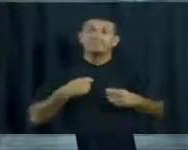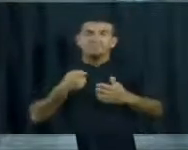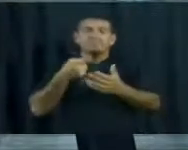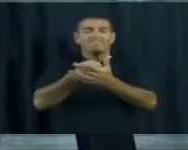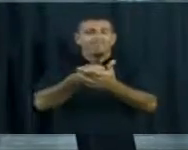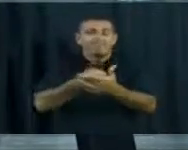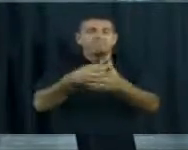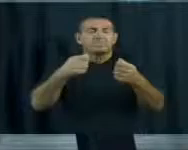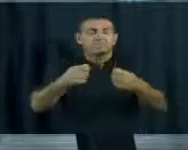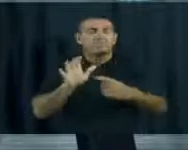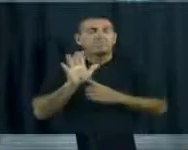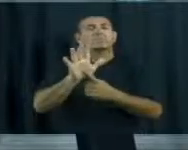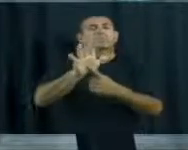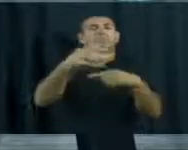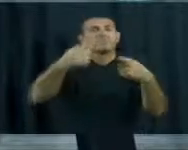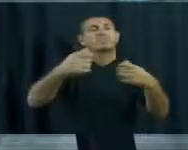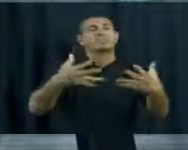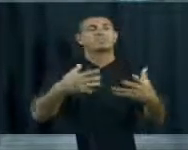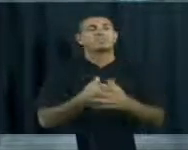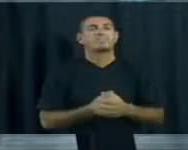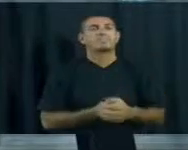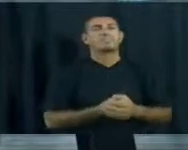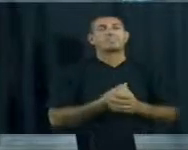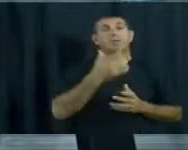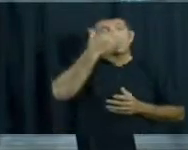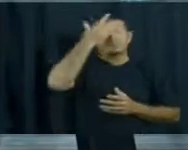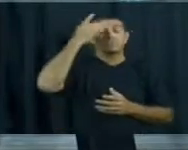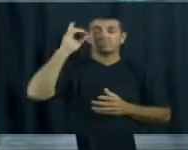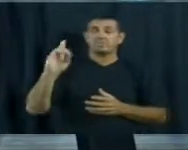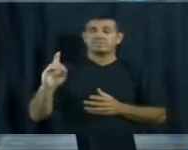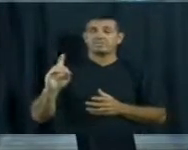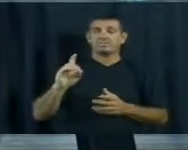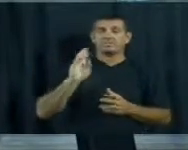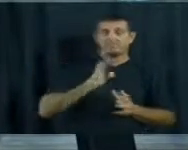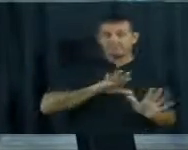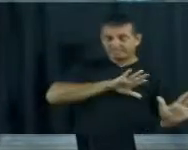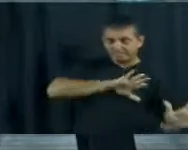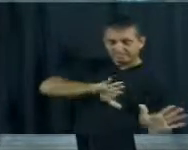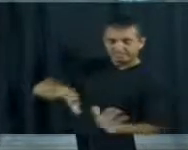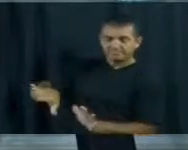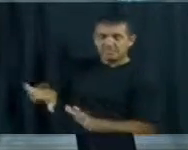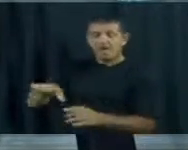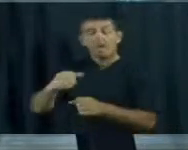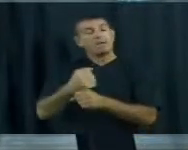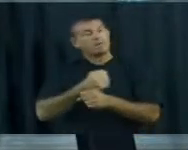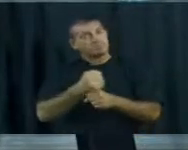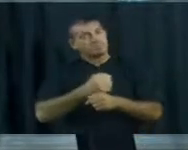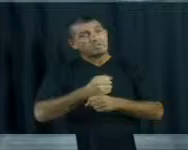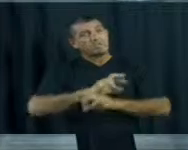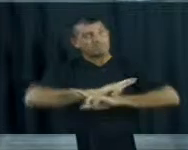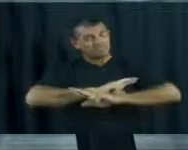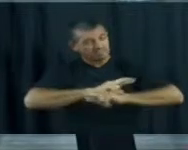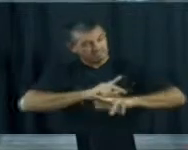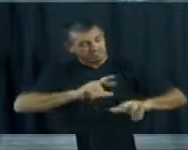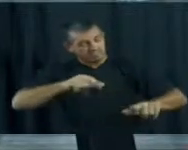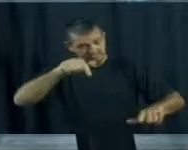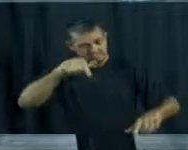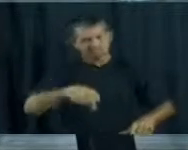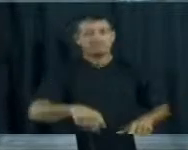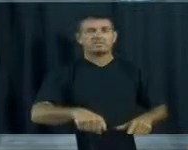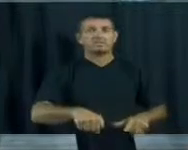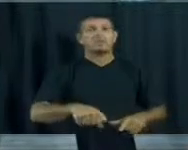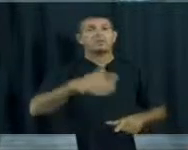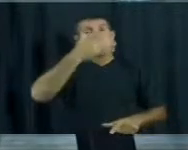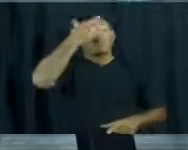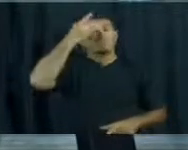isso aqui, né? E a pessoa com deficiência é sempre deixada de lado. Esse ano a gente está tendo essa oportunidade de mostrar que a pessoa